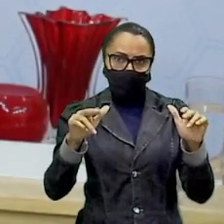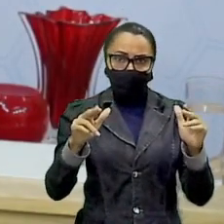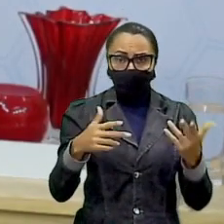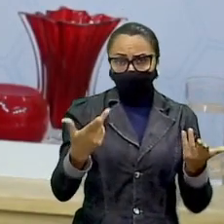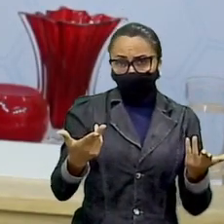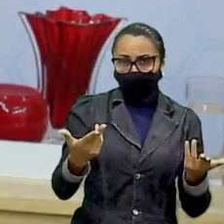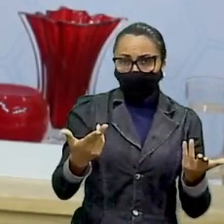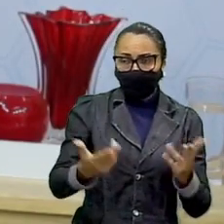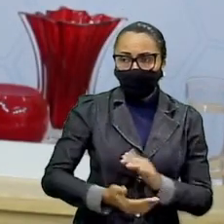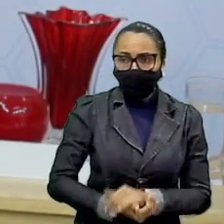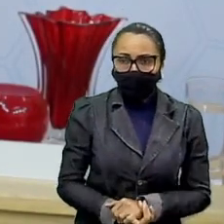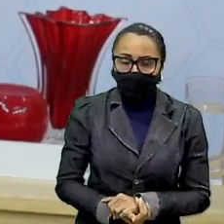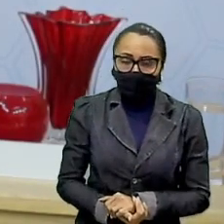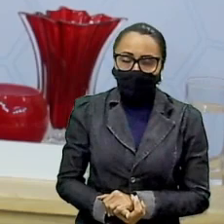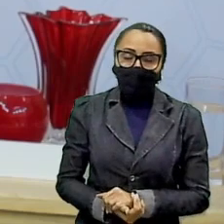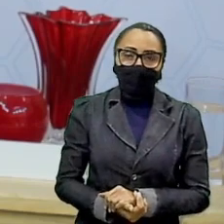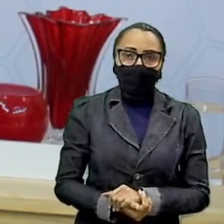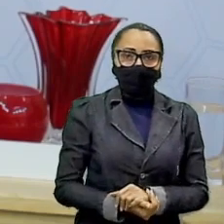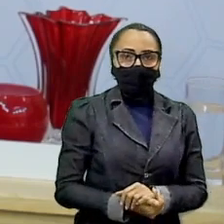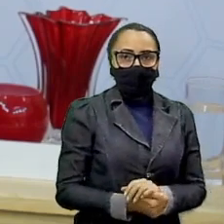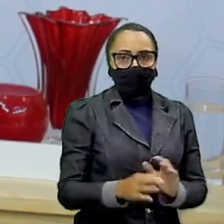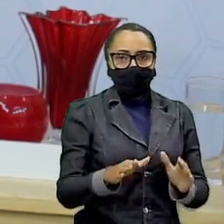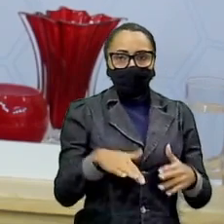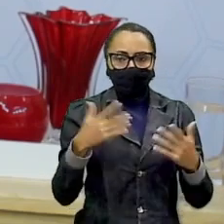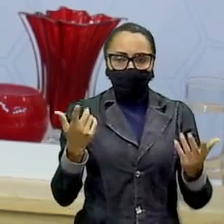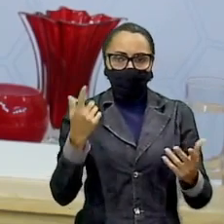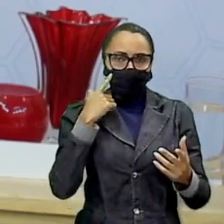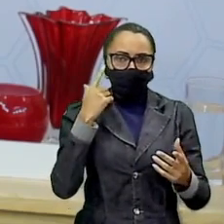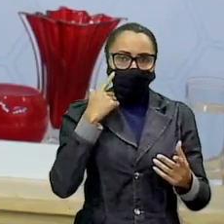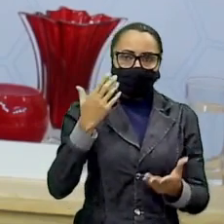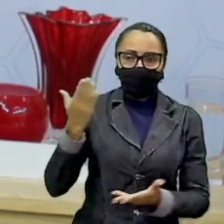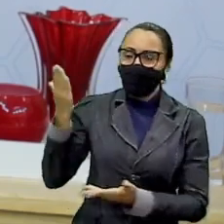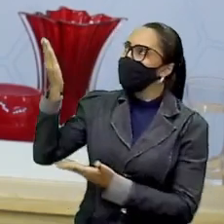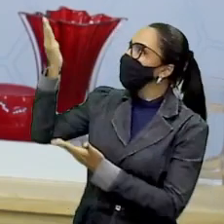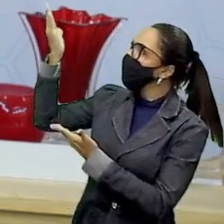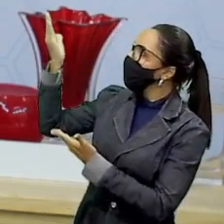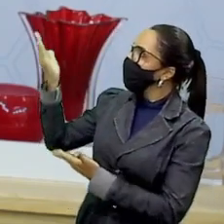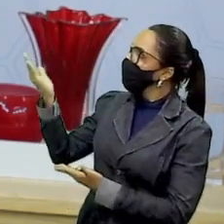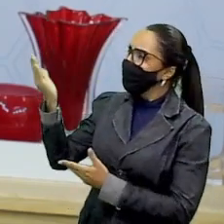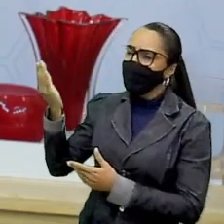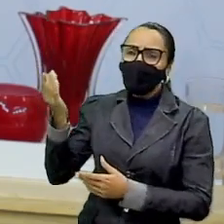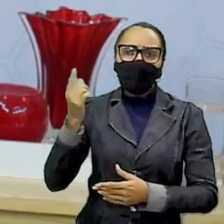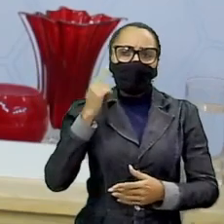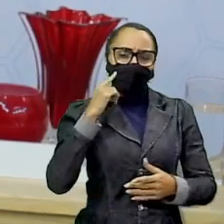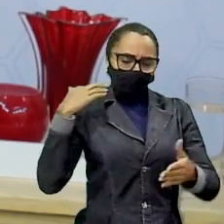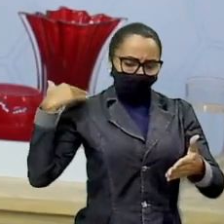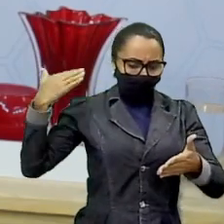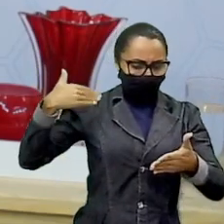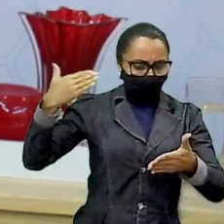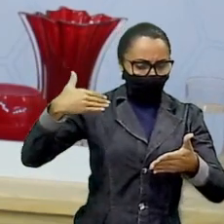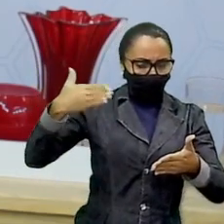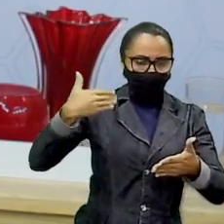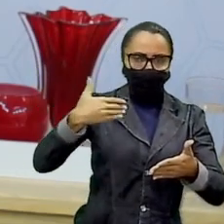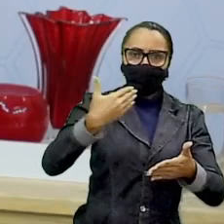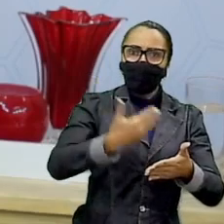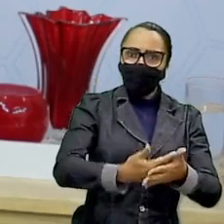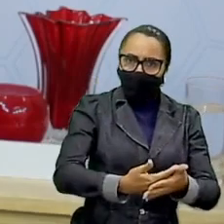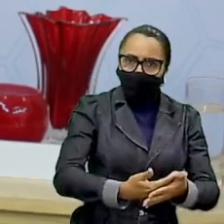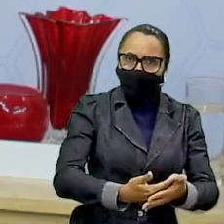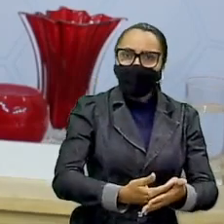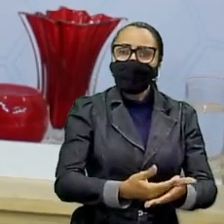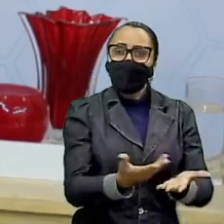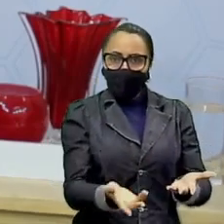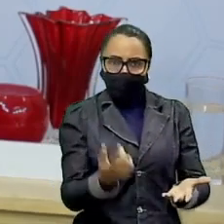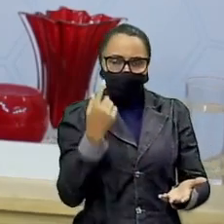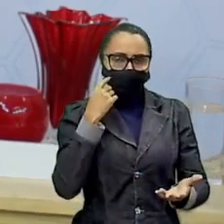no tema, então, eu trouxe aqui um pouco da cronologia, né, até chegar nos dias atuais, né, em relação